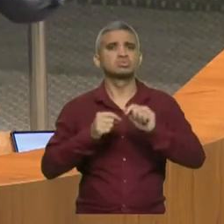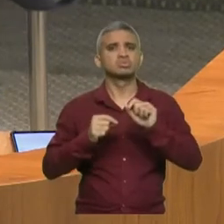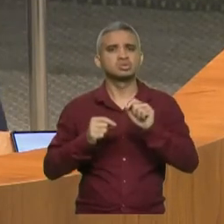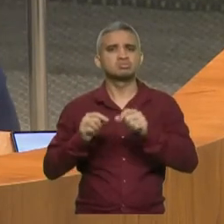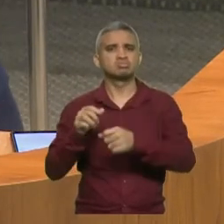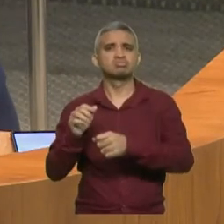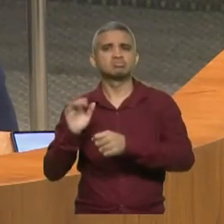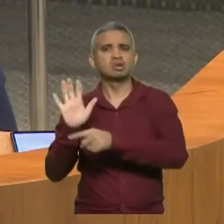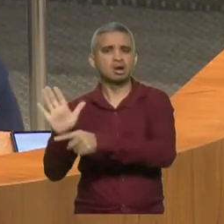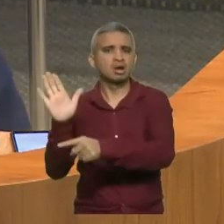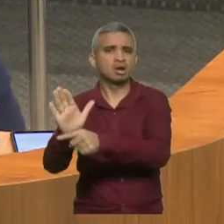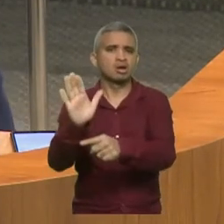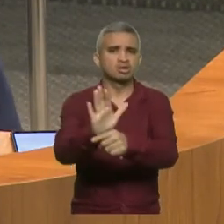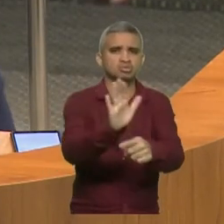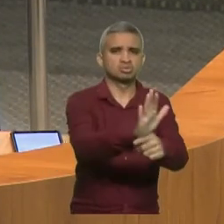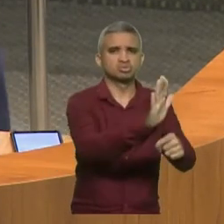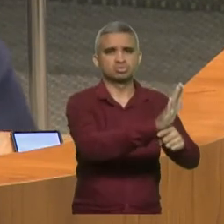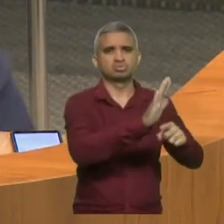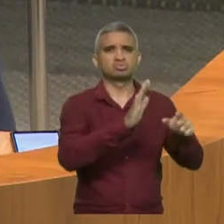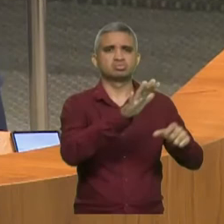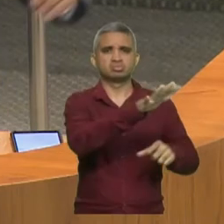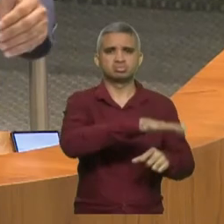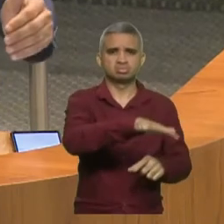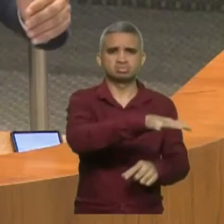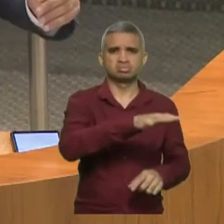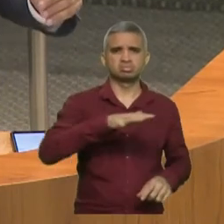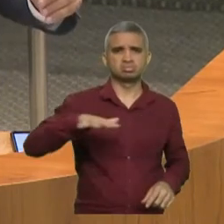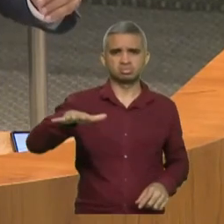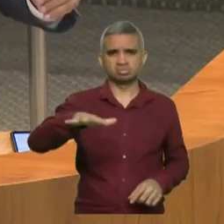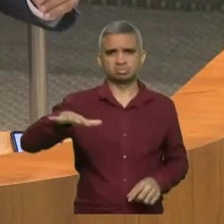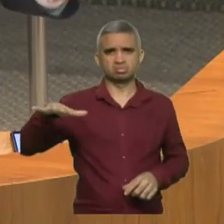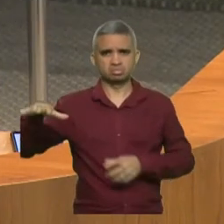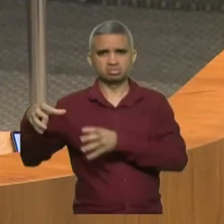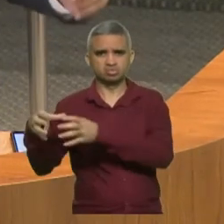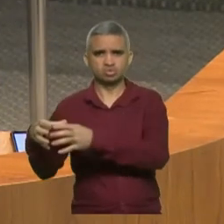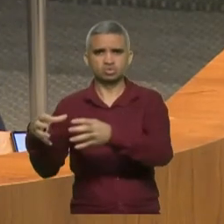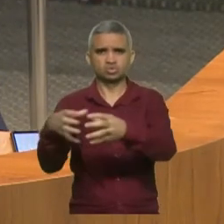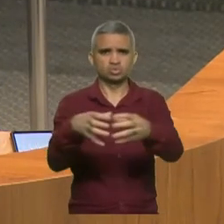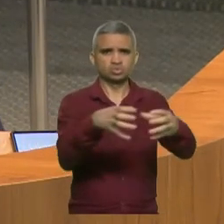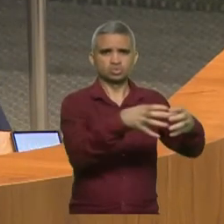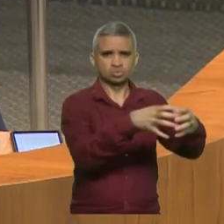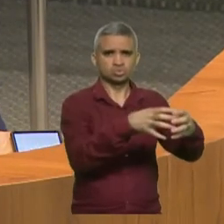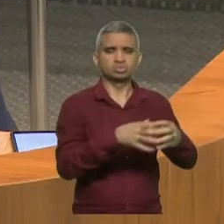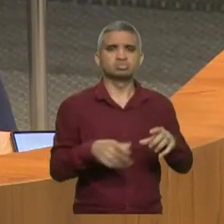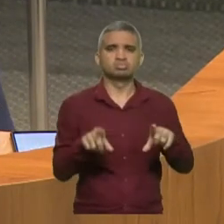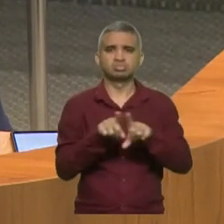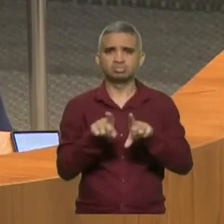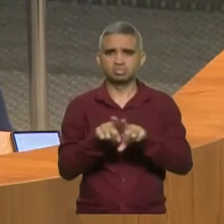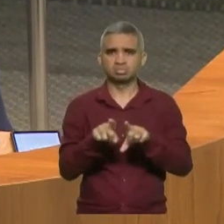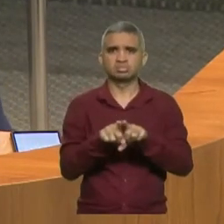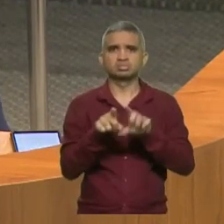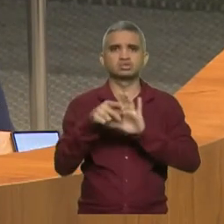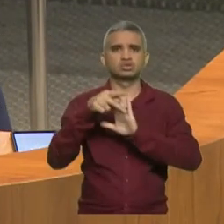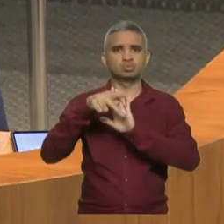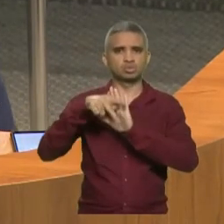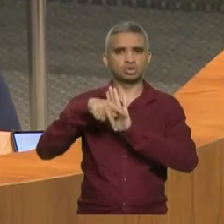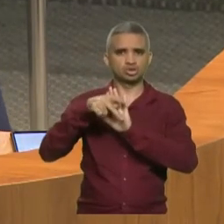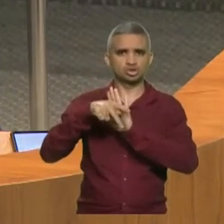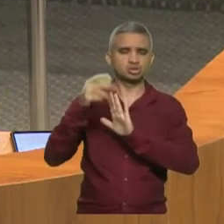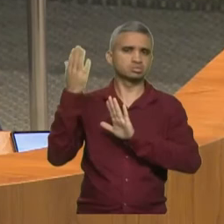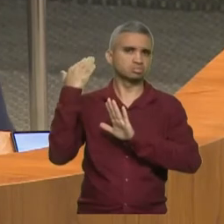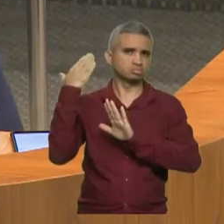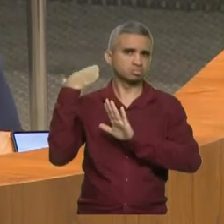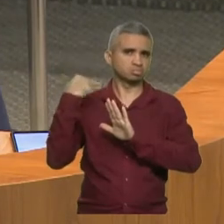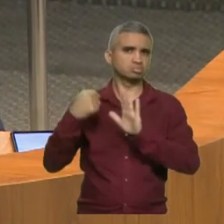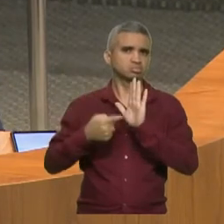não só do projeto do deputado Biro do Pindaré, que defendemos aqui nesta casa, do nosso projeto que nós apresentamos e nós ouvimos a